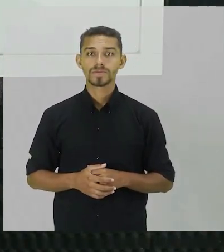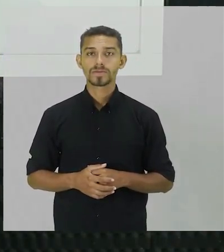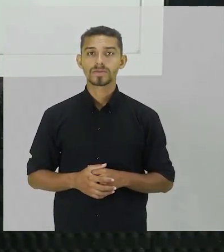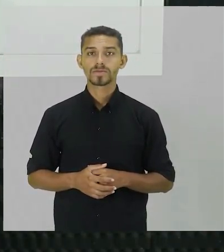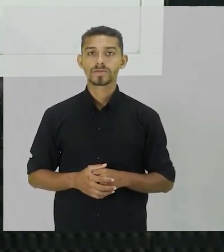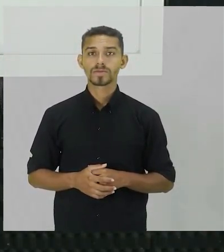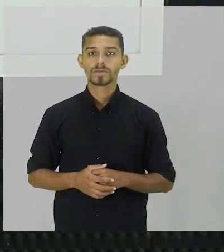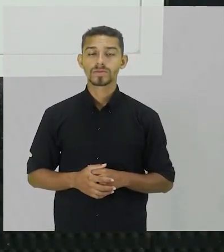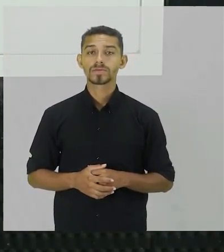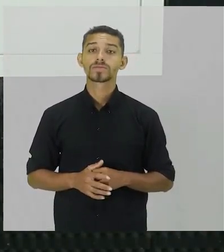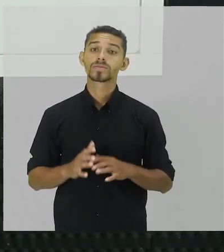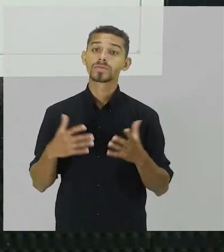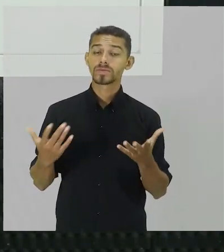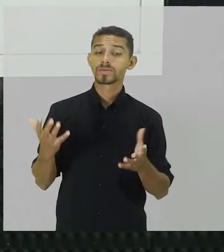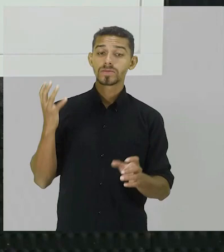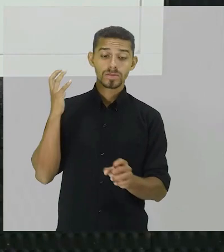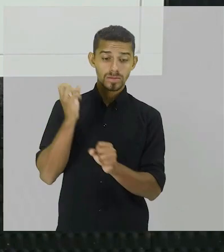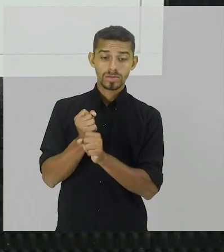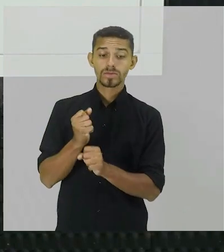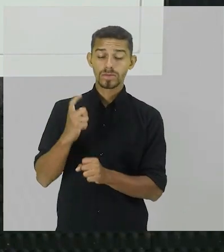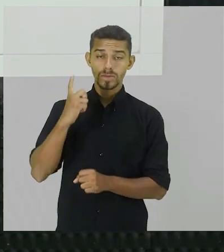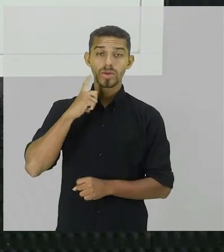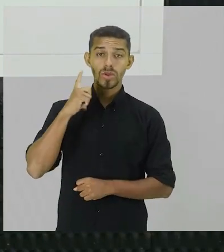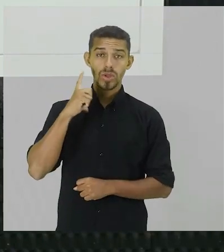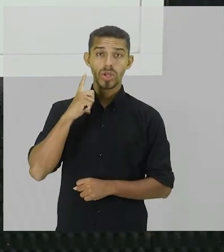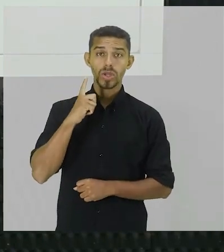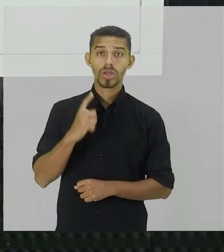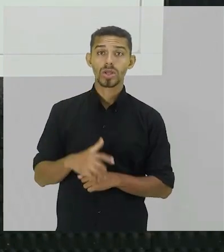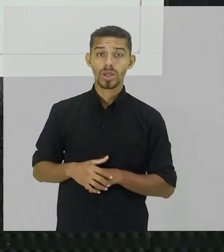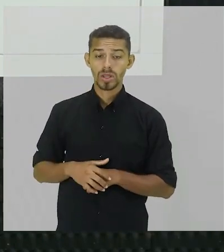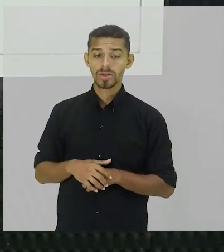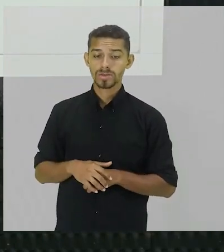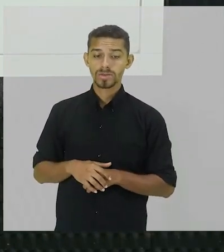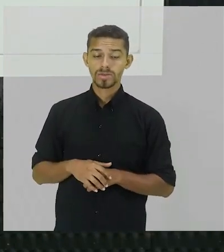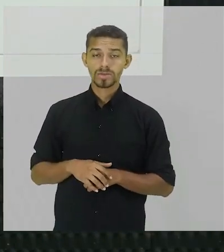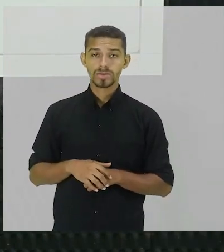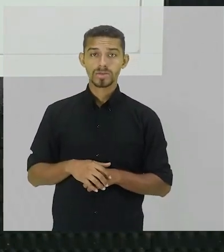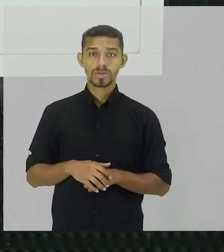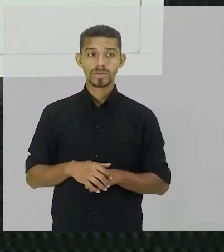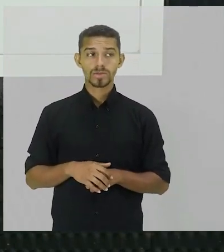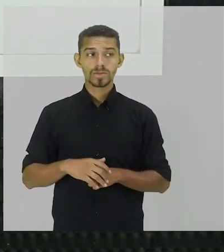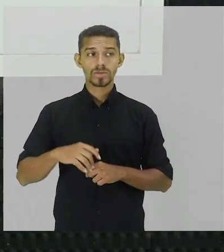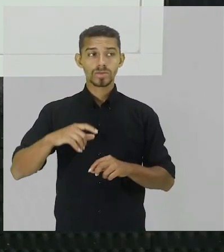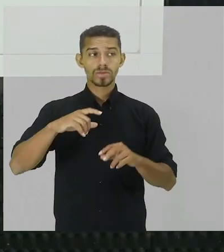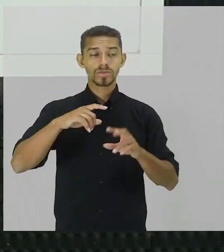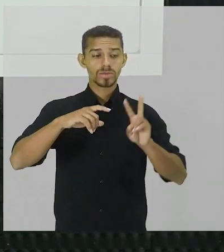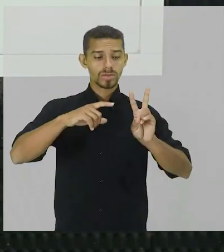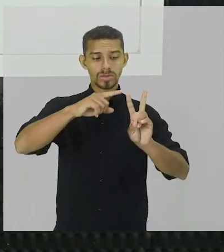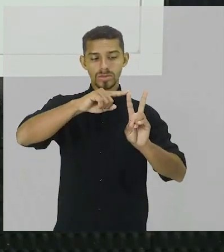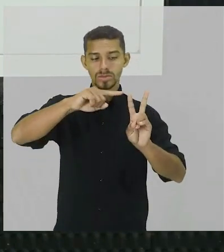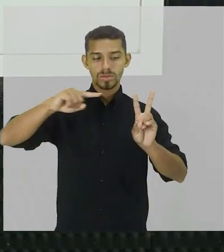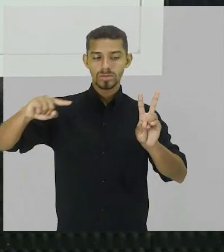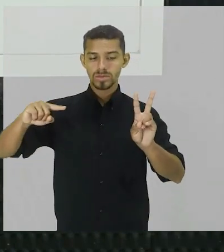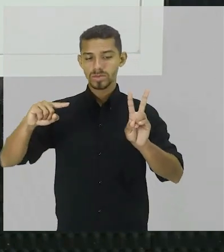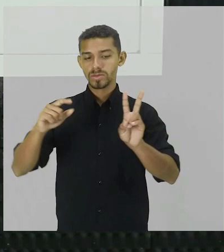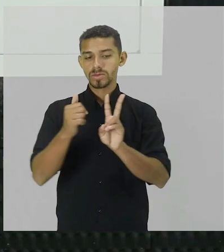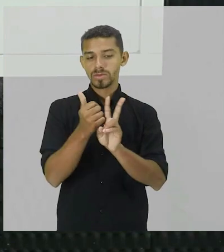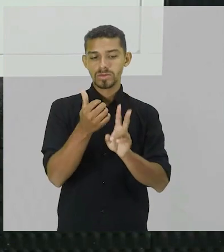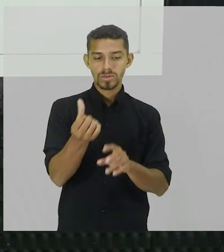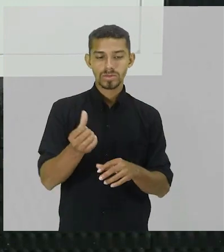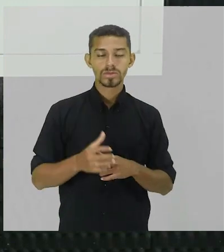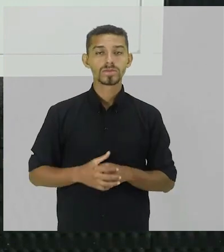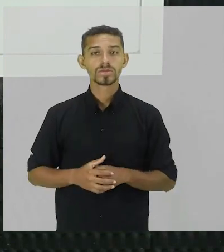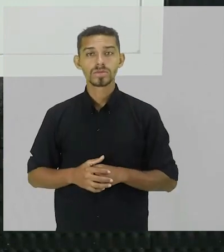Tá? Então a altura vai ser igual a raiz quadrada de 16. Quanto é a raiz quadrada de